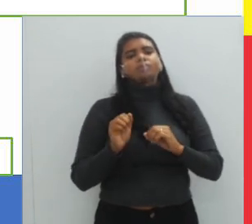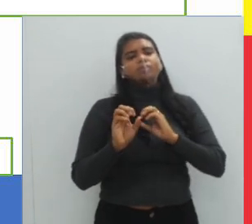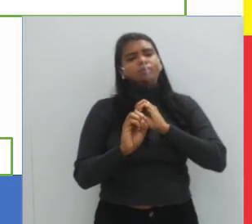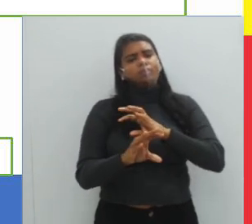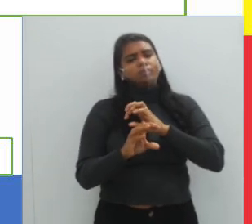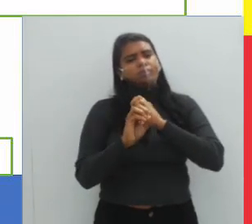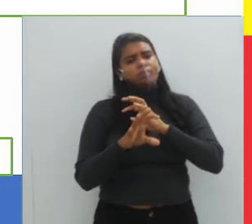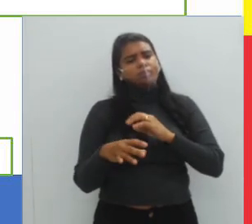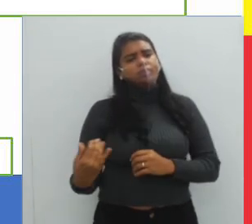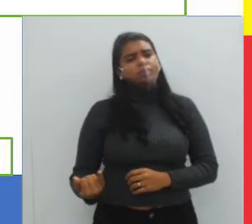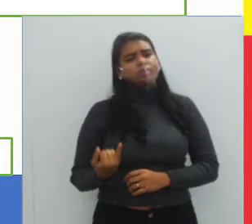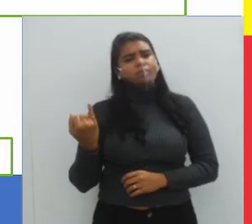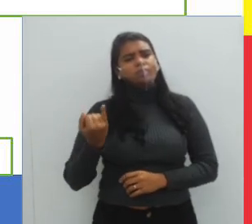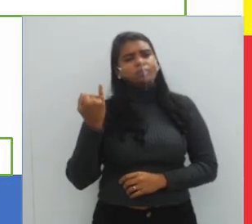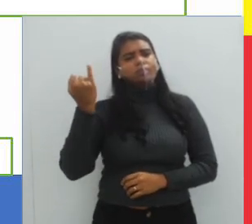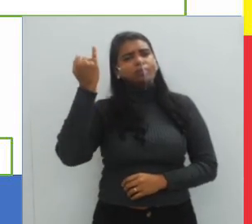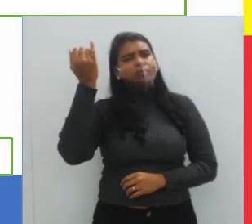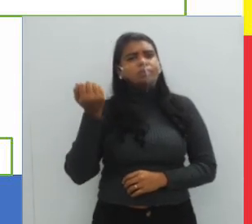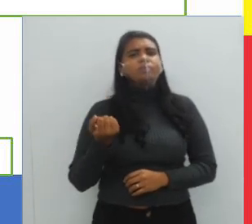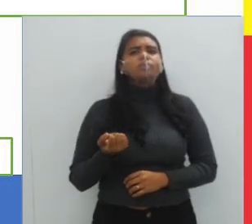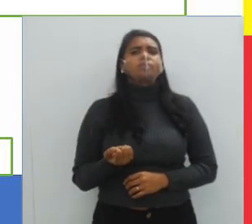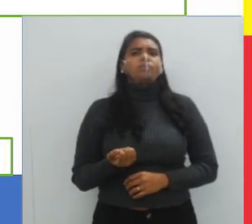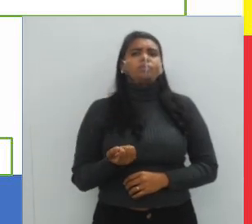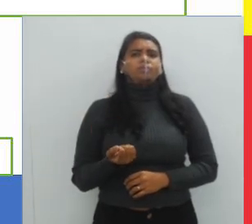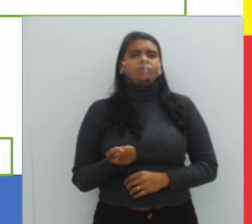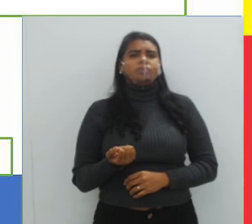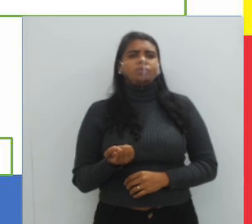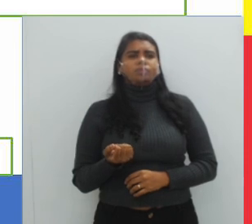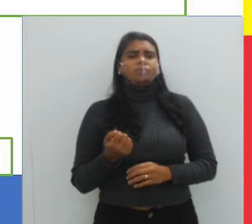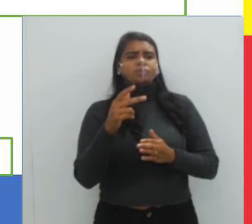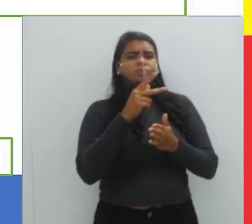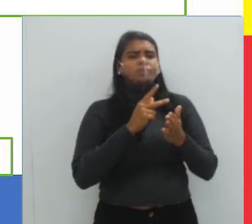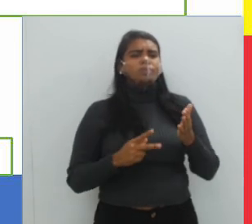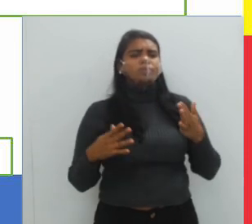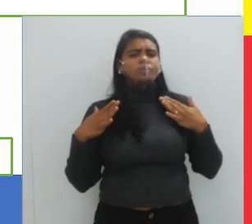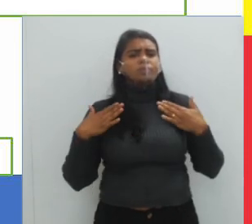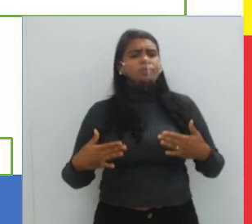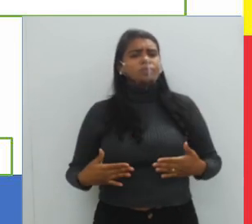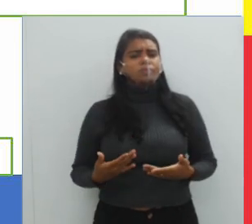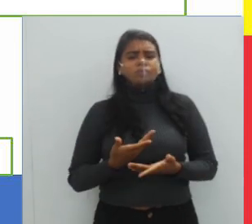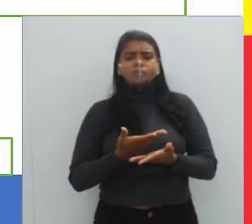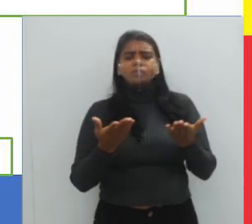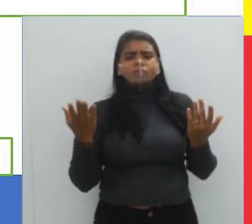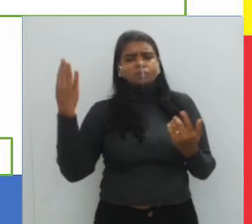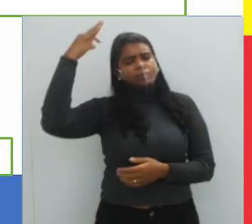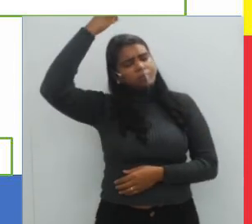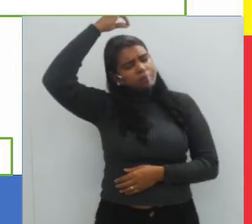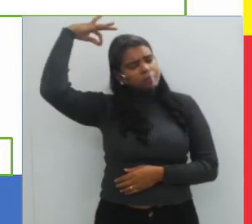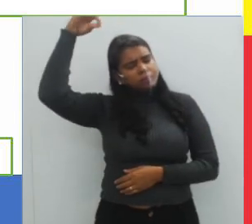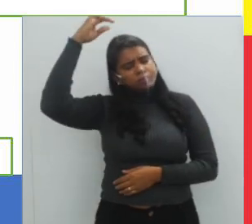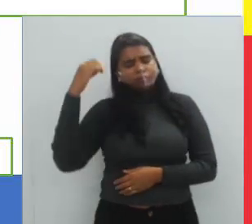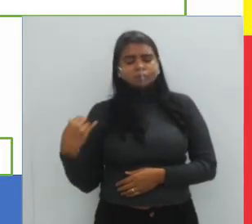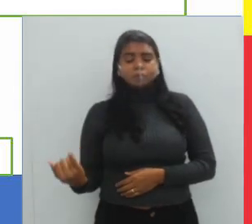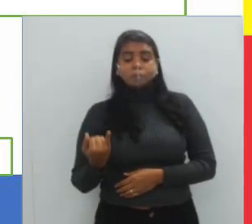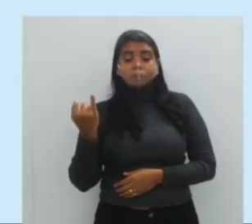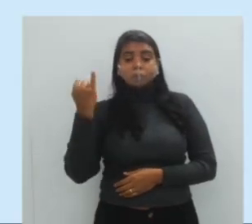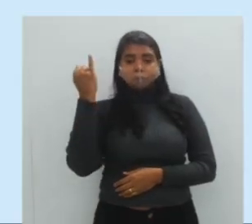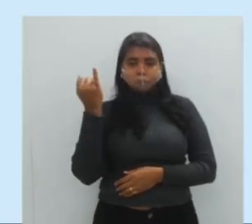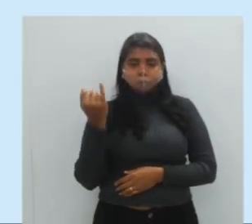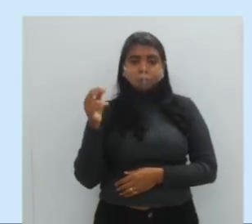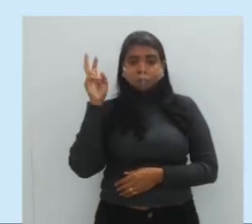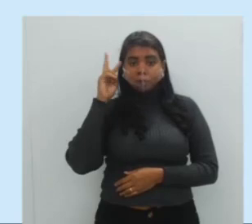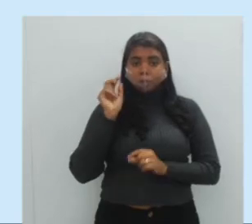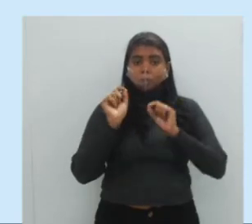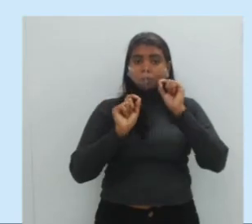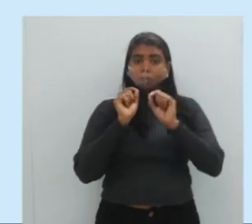mitos ensinamentos fundamentais que se traduzem na poética do corpo por meio dos rituais. É importante